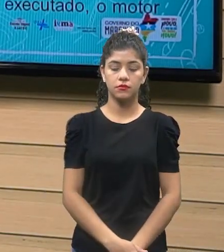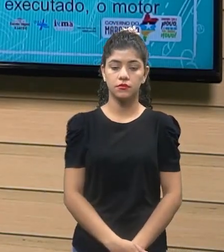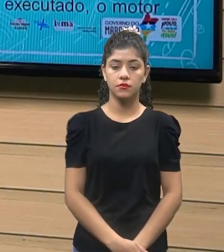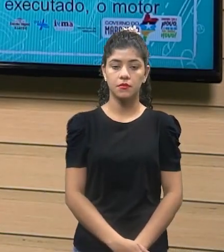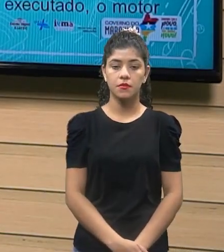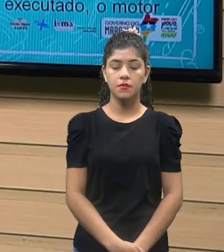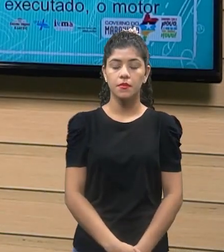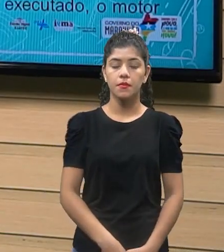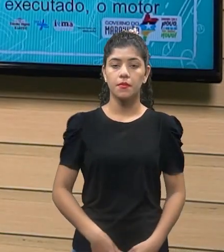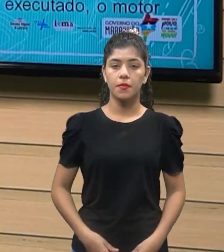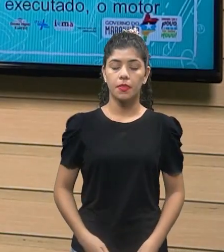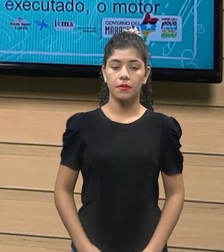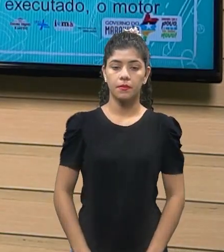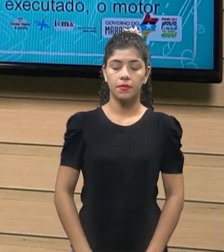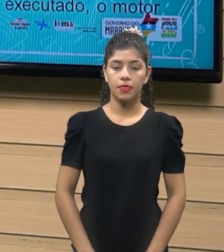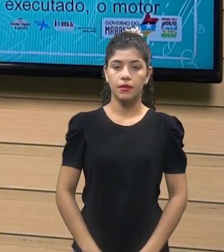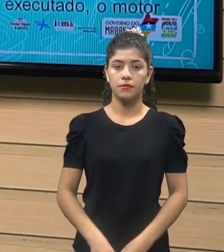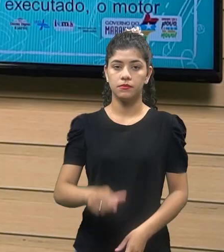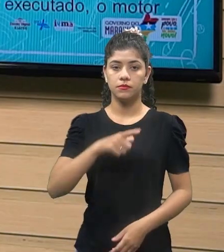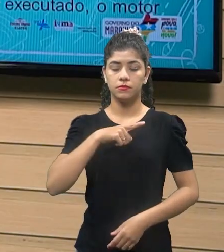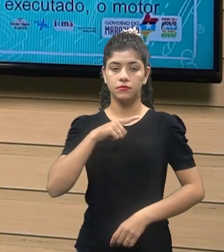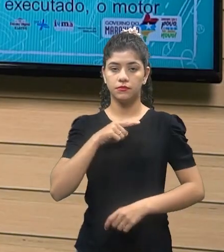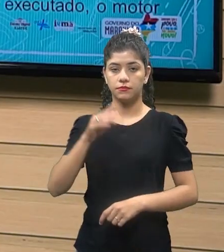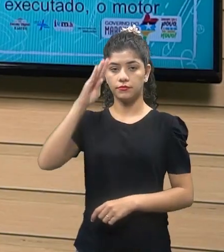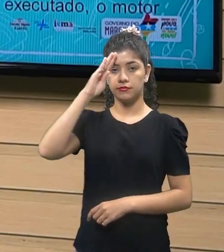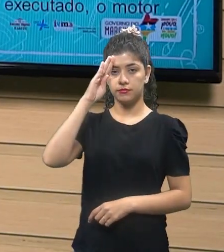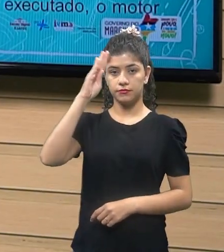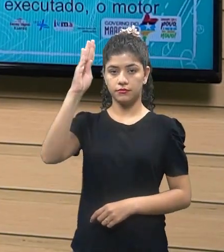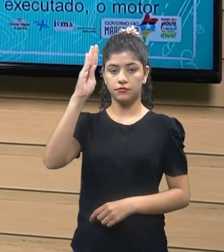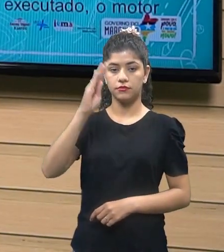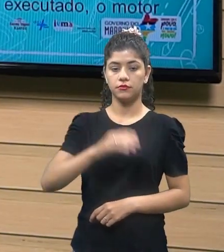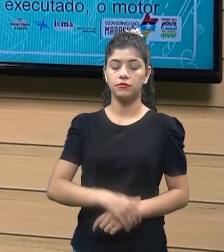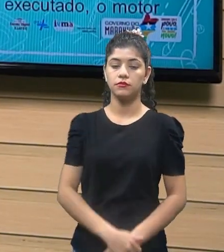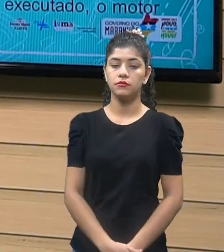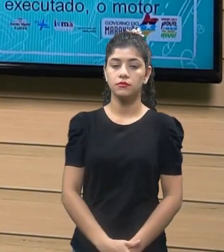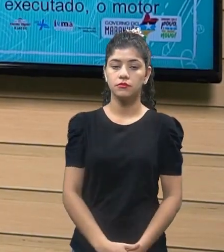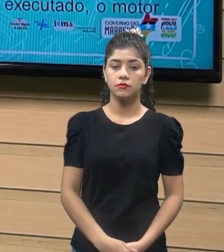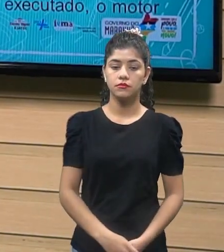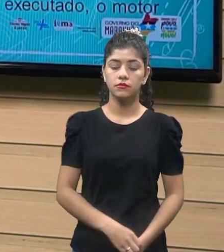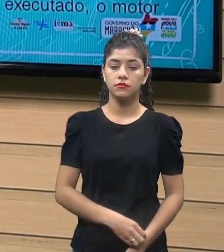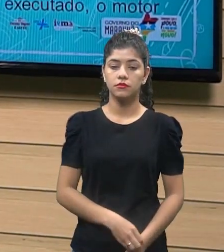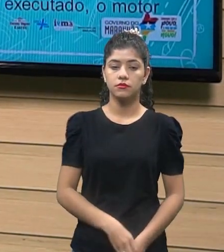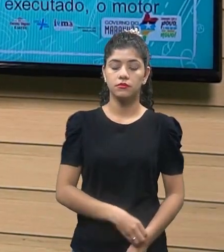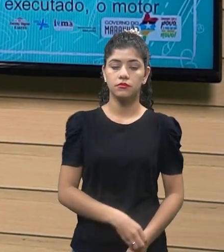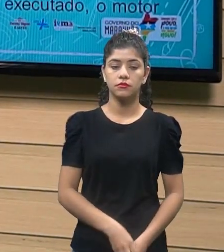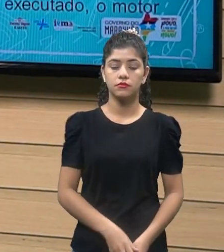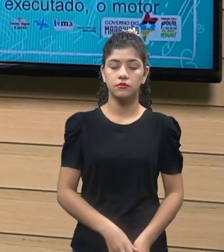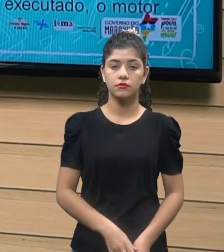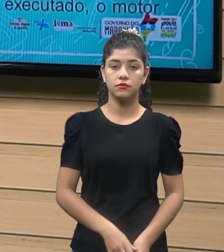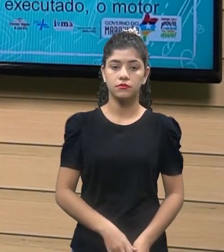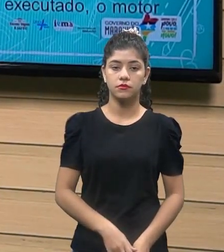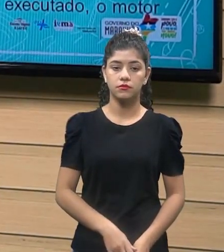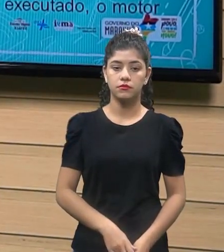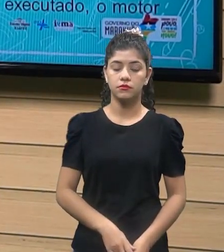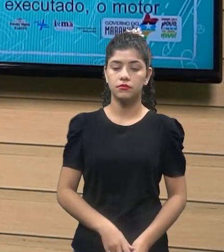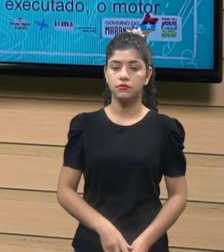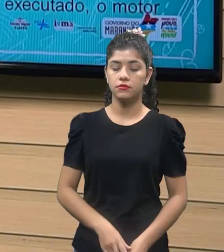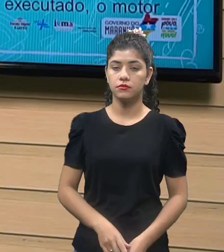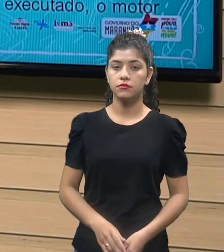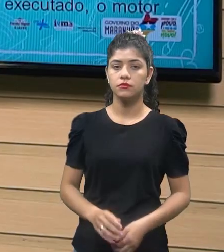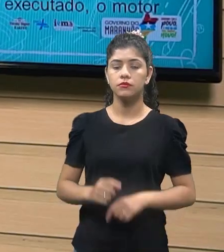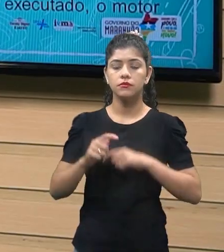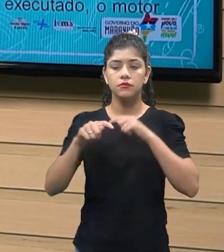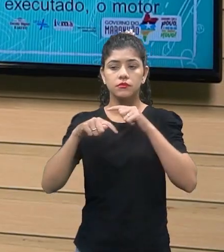sim a roda principal, no caso de um robô que se desloque dessa forma, fazendo assim com que os